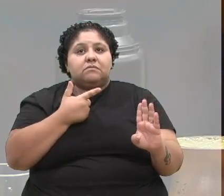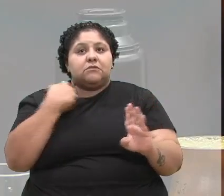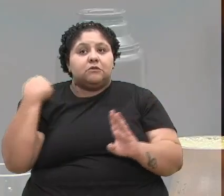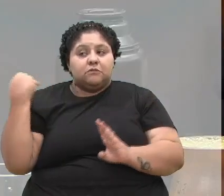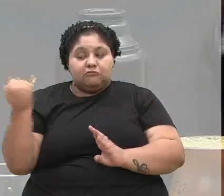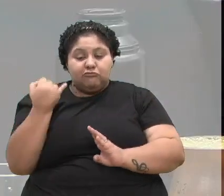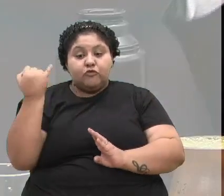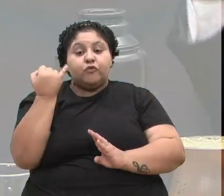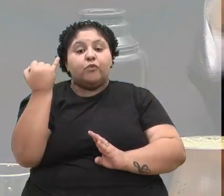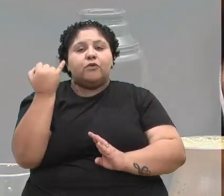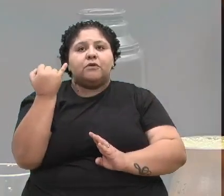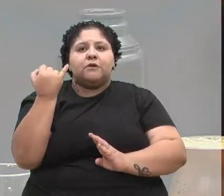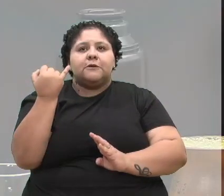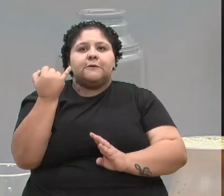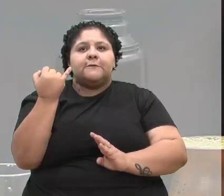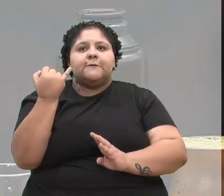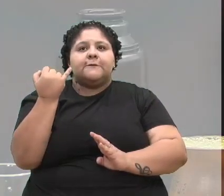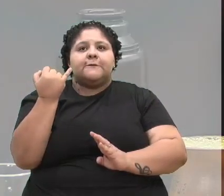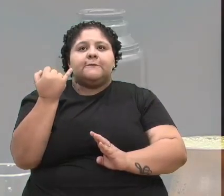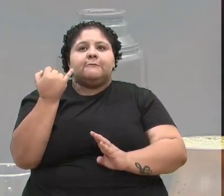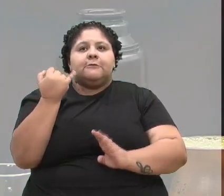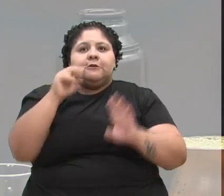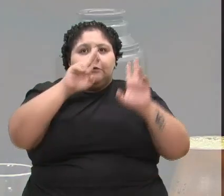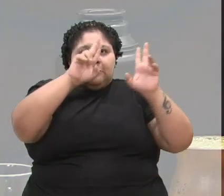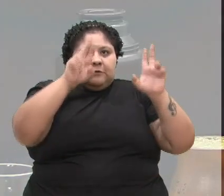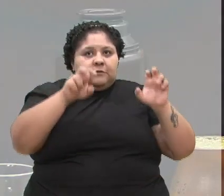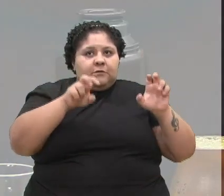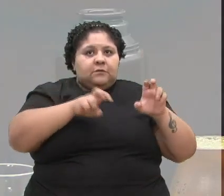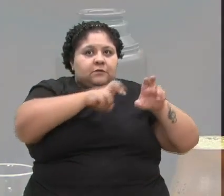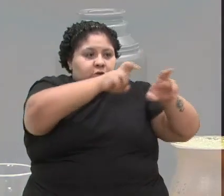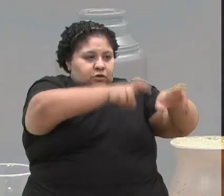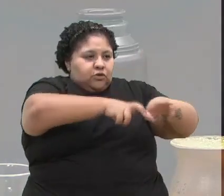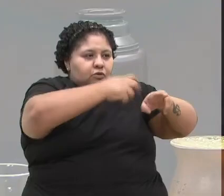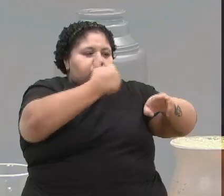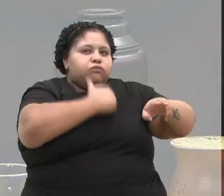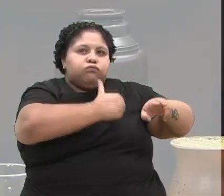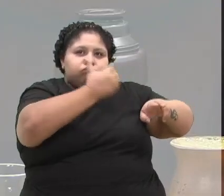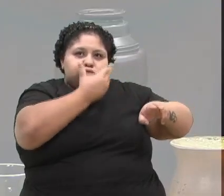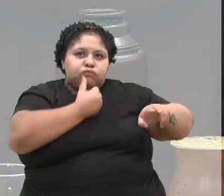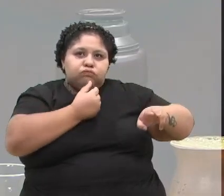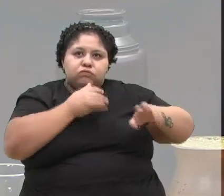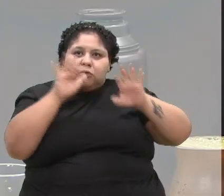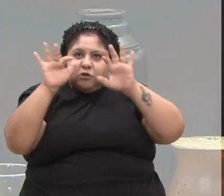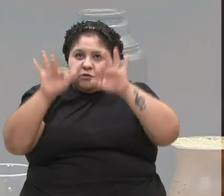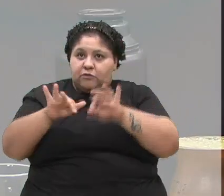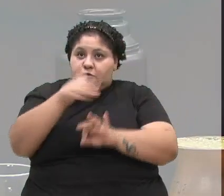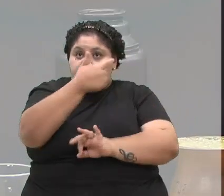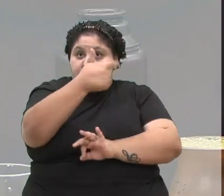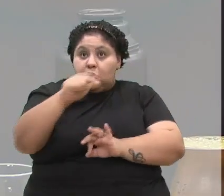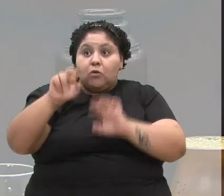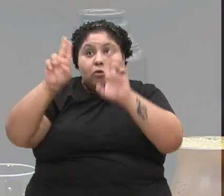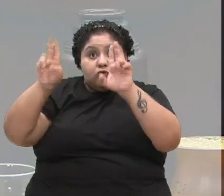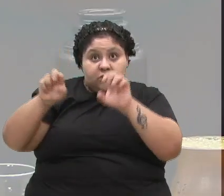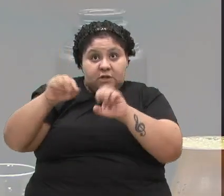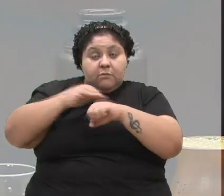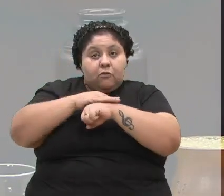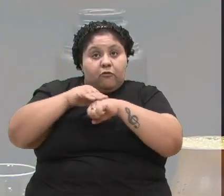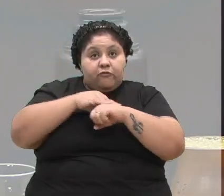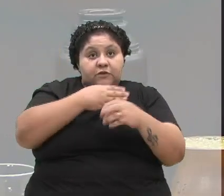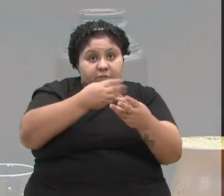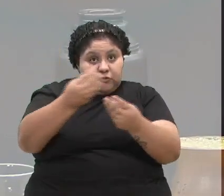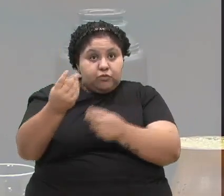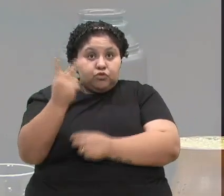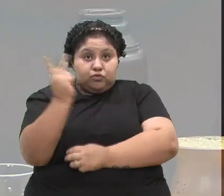importante no sentido de reivindicar essa pauta dos colonos e das colonas. E, por fim, vereador, só um outro tema que conversamos muitas vezes, eu e o